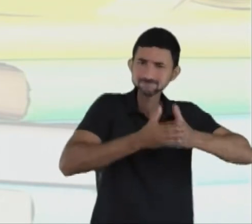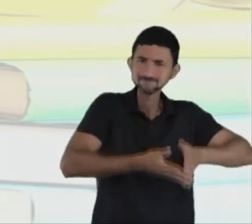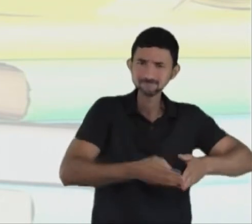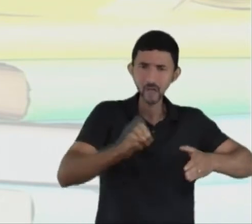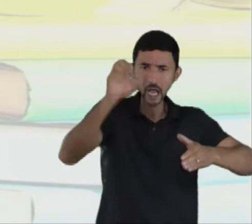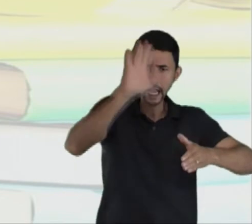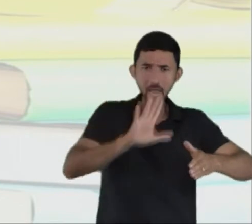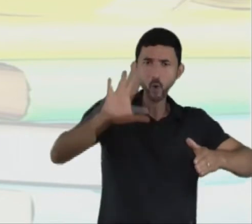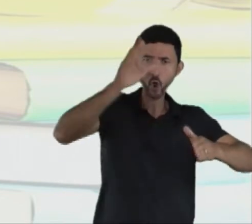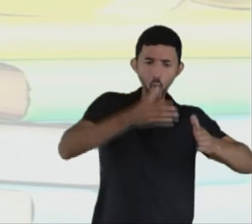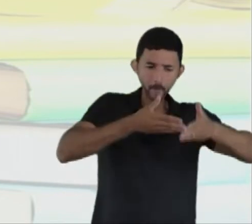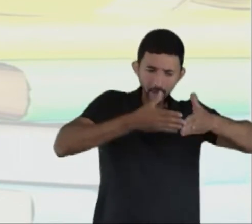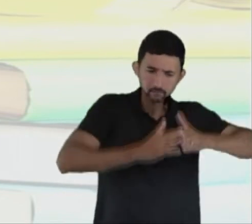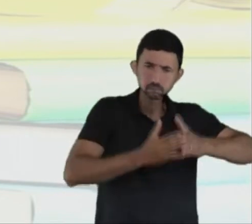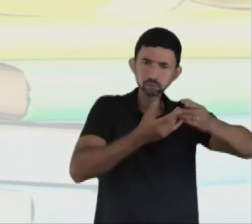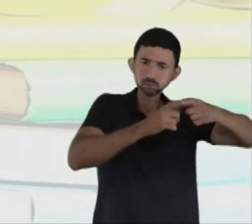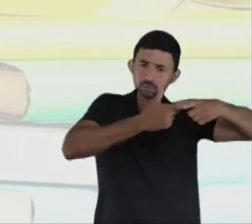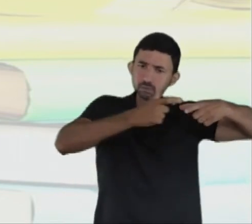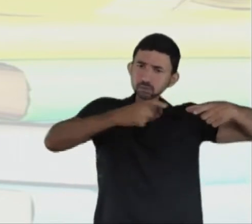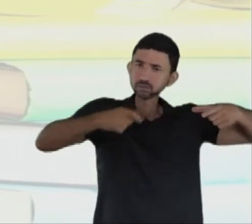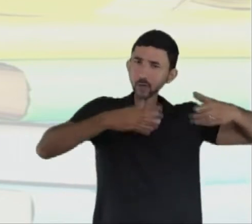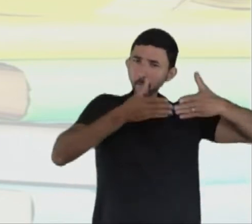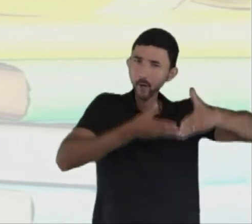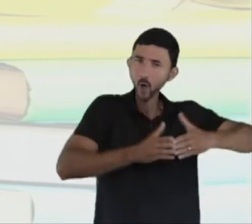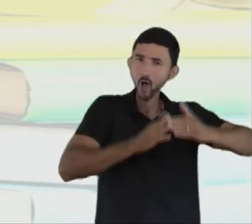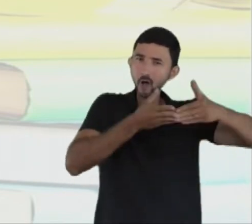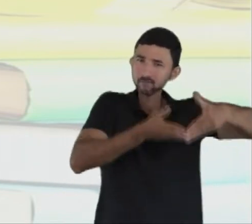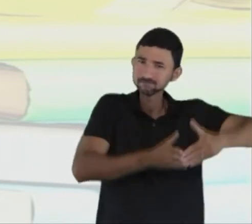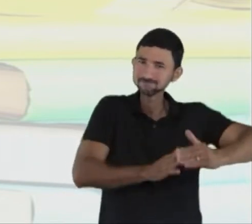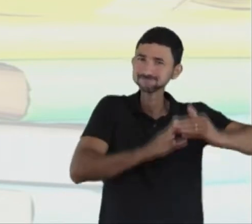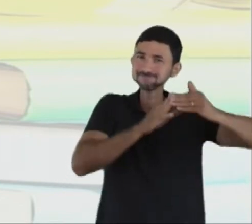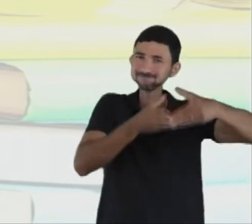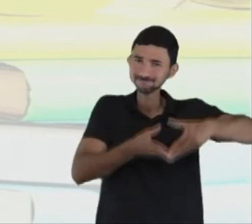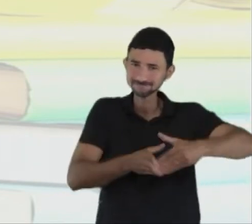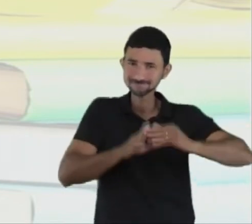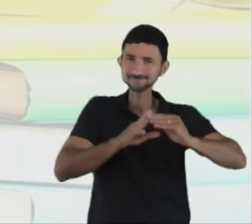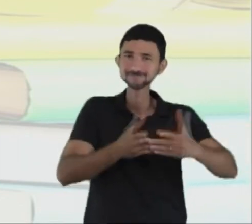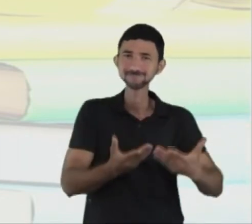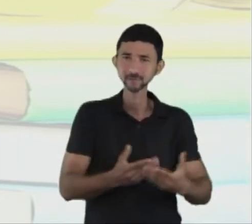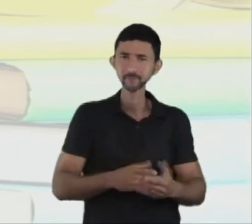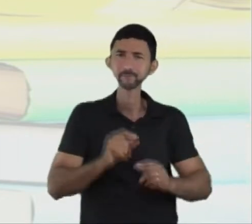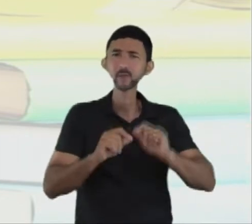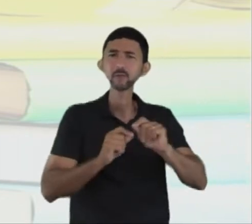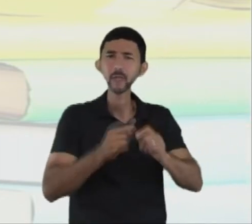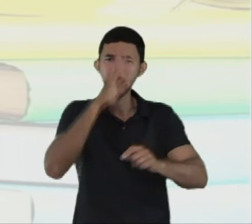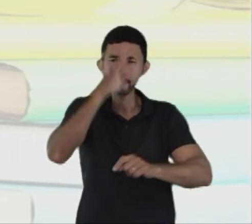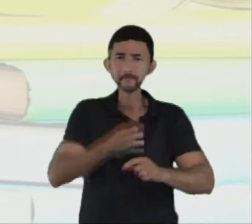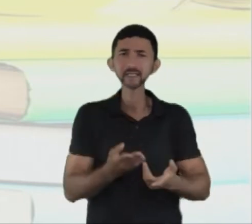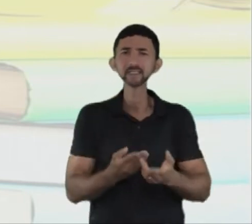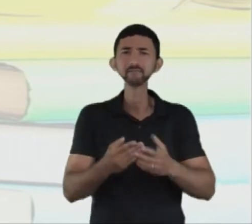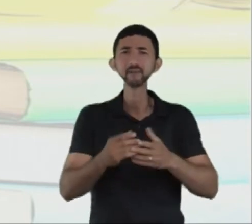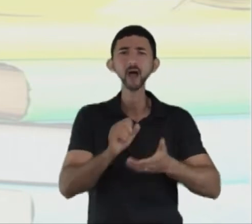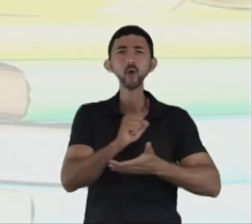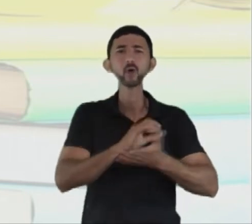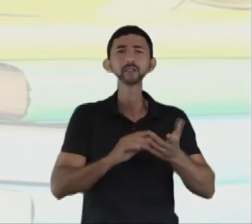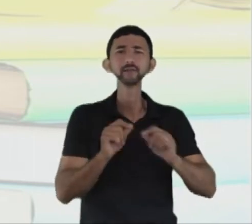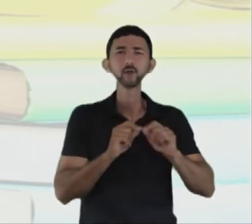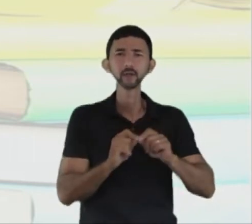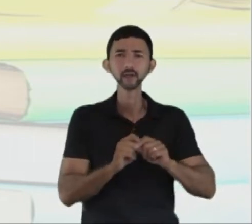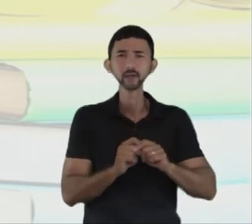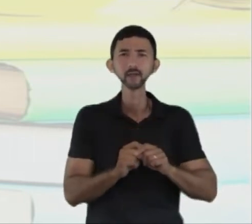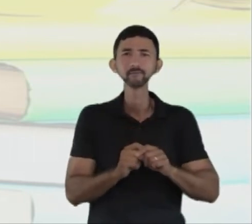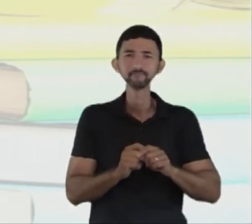Europa ela abre seus mercados para a América, né? E a principal atividade econômica é o comércio, por isso o capitalismo